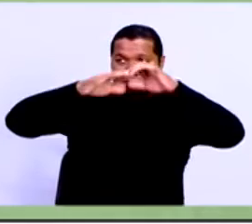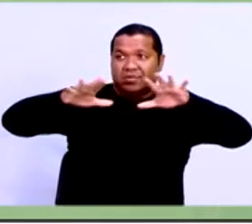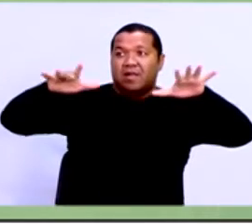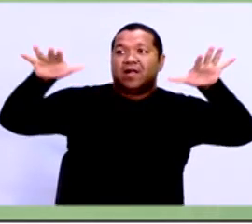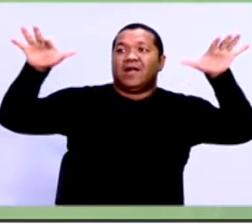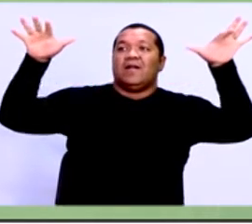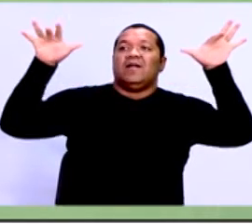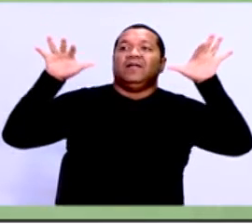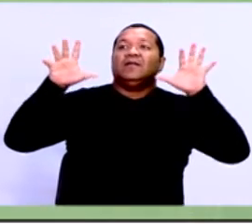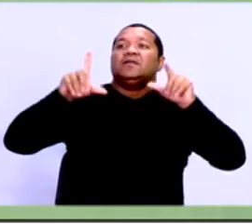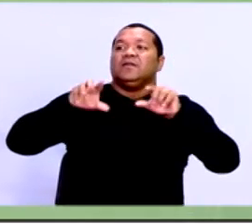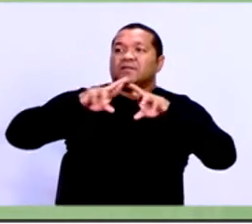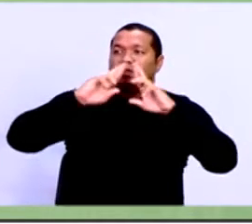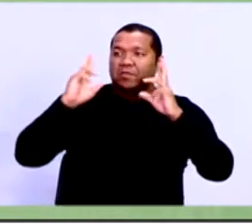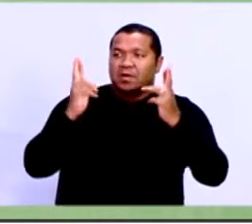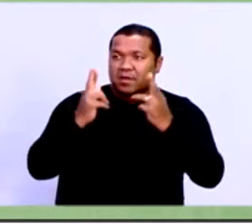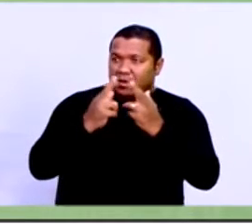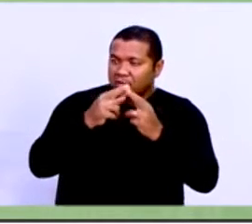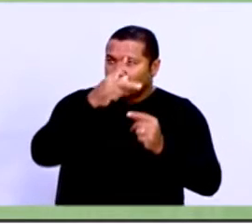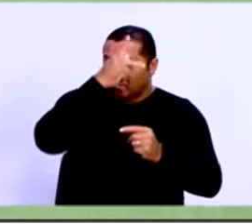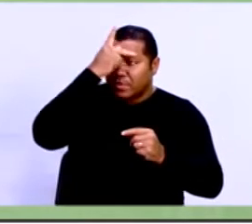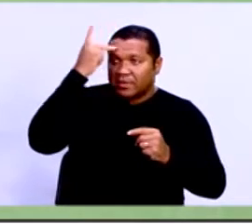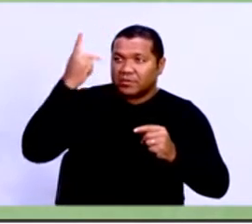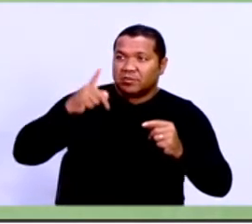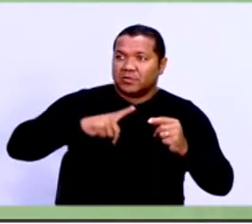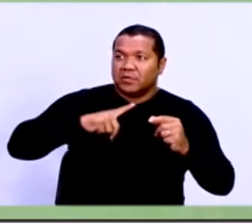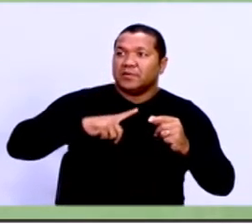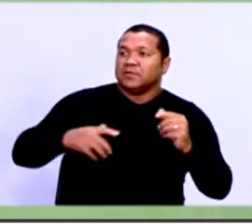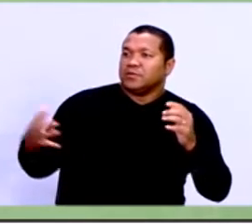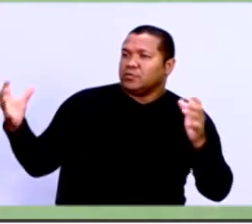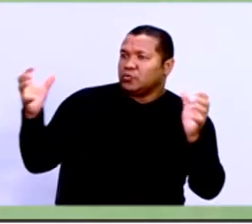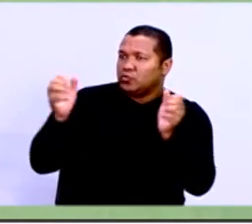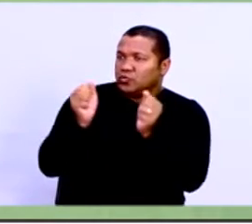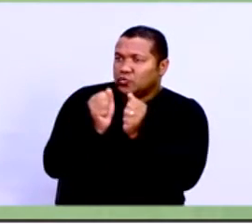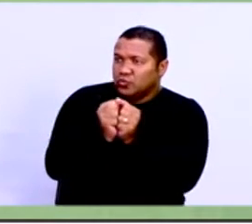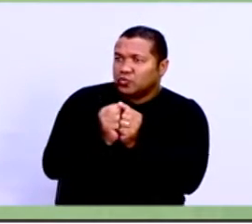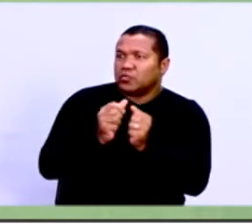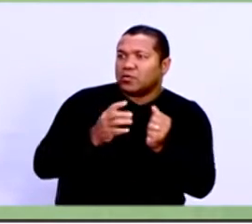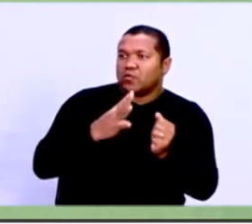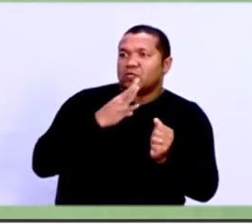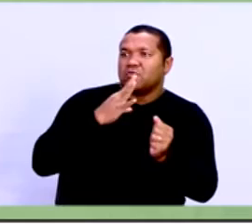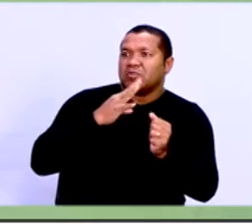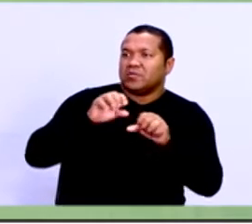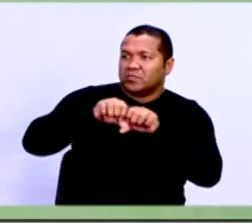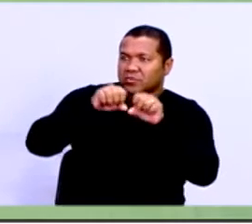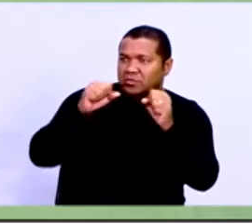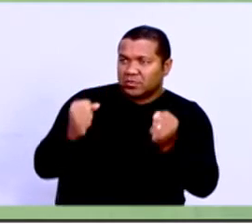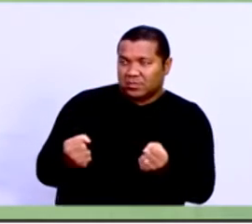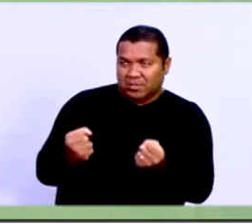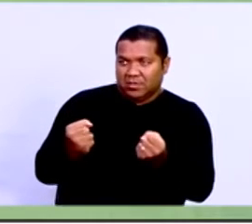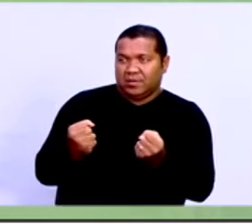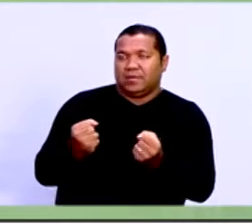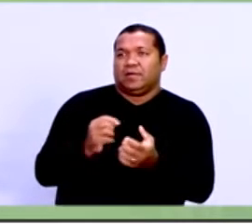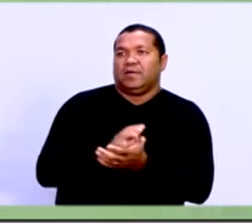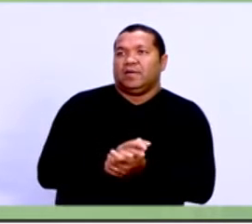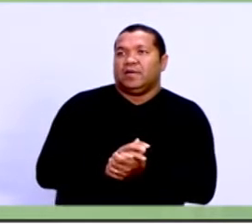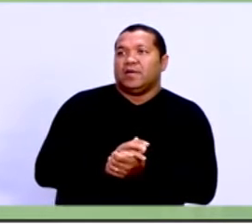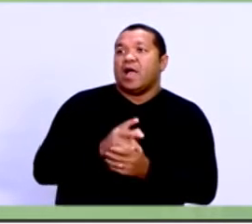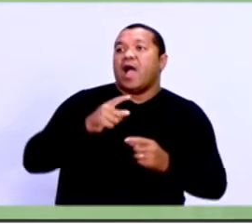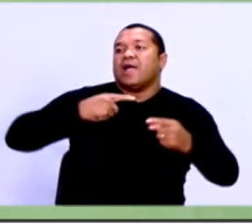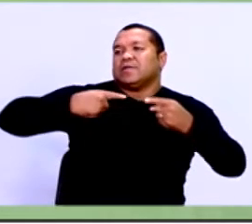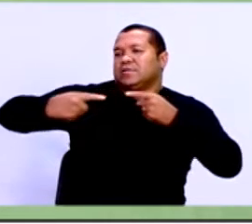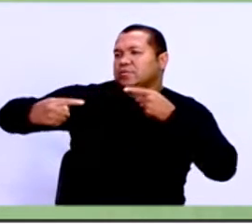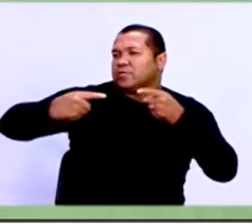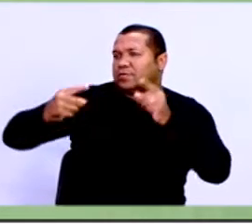uma reunião com pessoas de diferentes níveis de informação e conhecimento sobre o sistema desejado a discussão